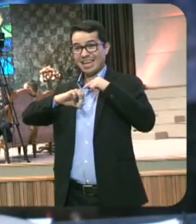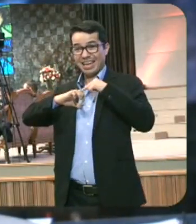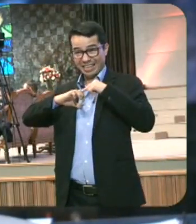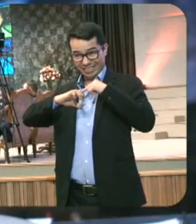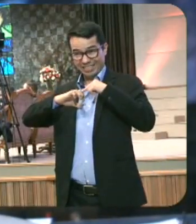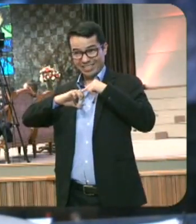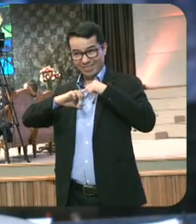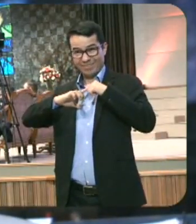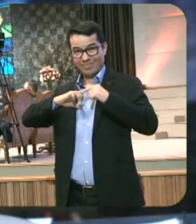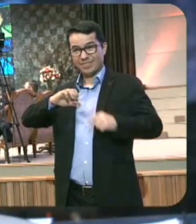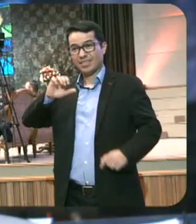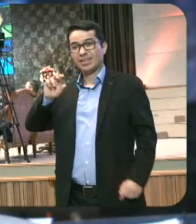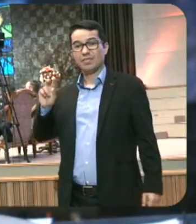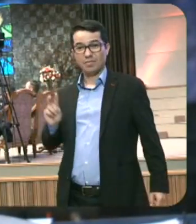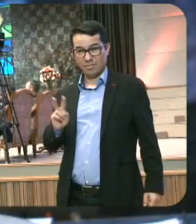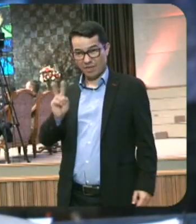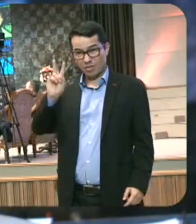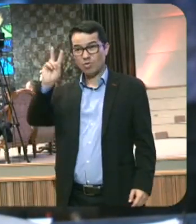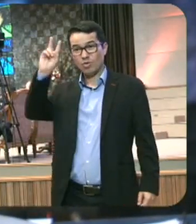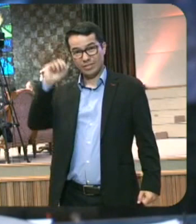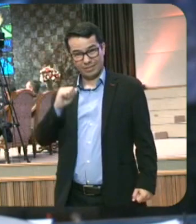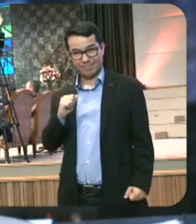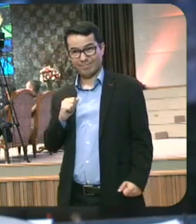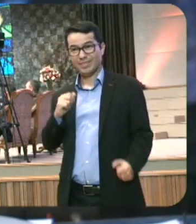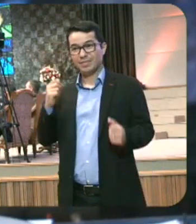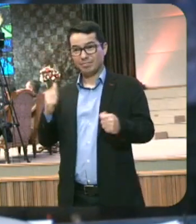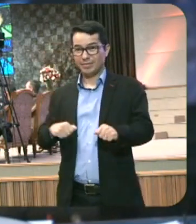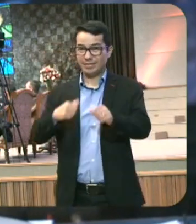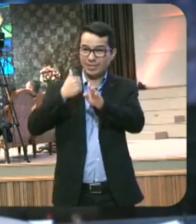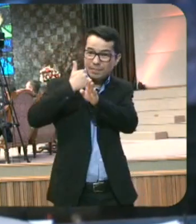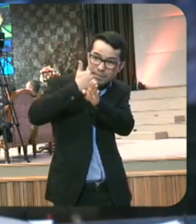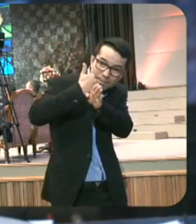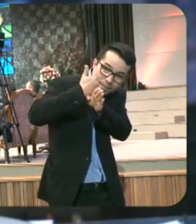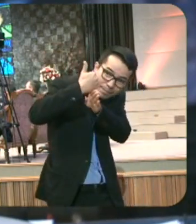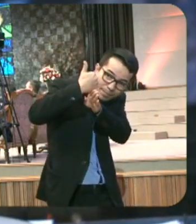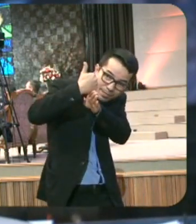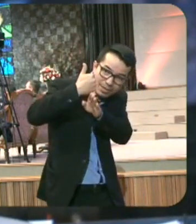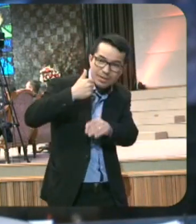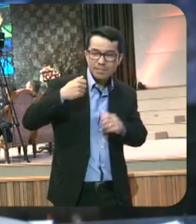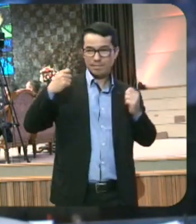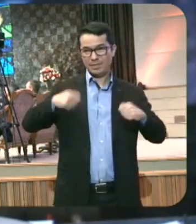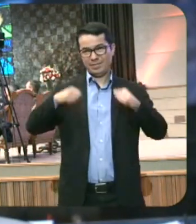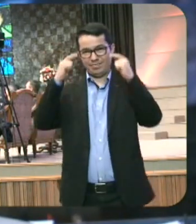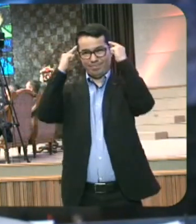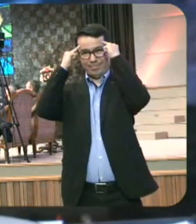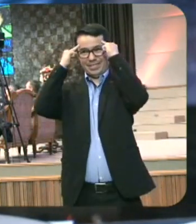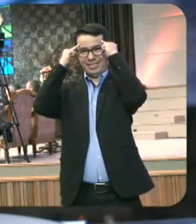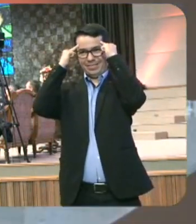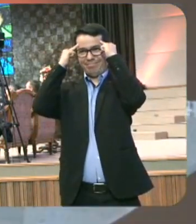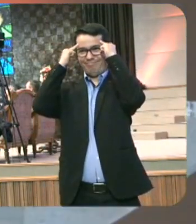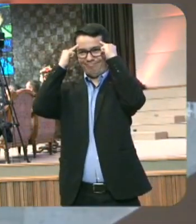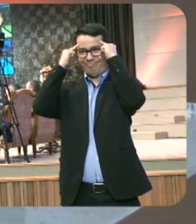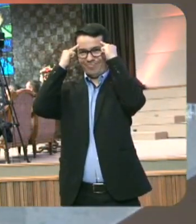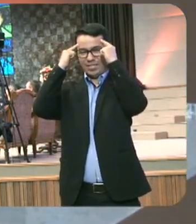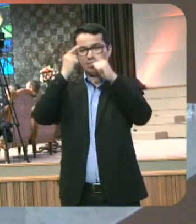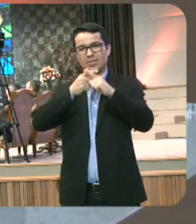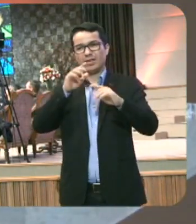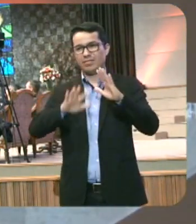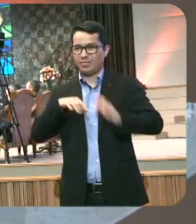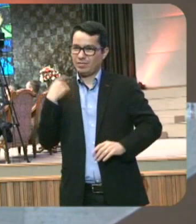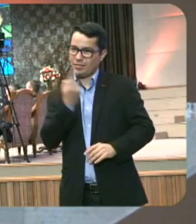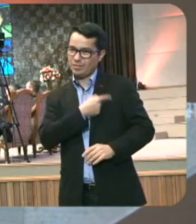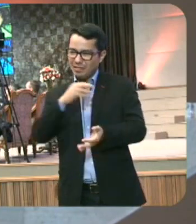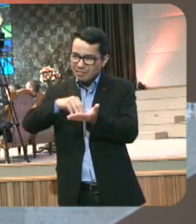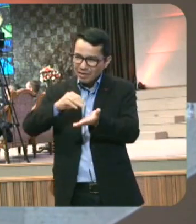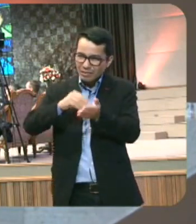de Deus e aplica à nossa realidade. Eu não sei, e você, eu tenho certeza